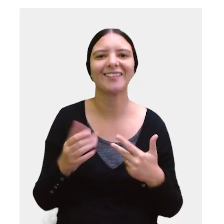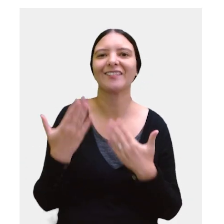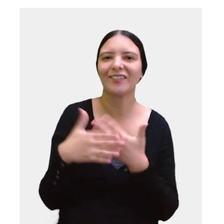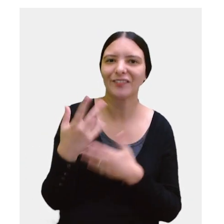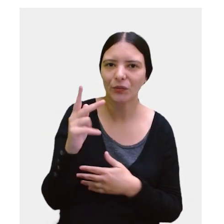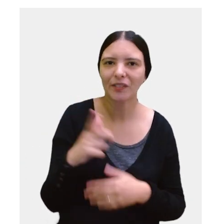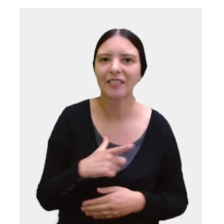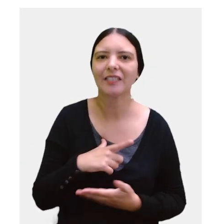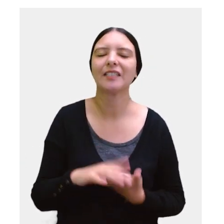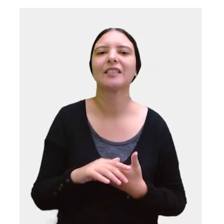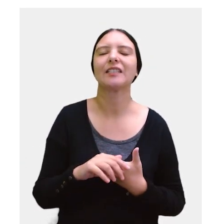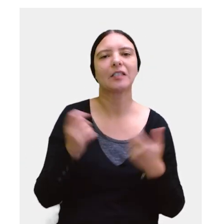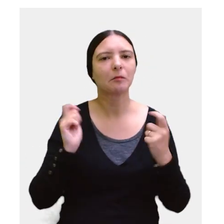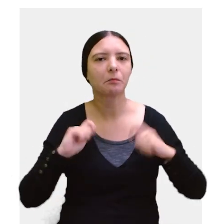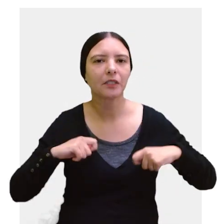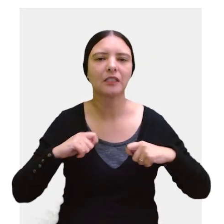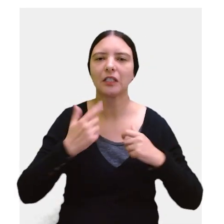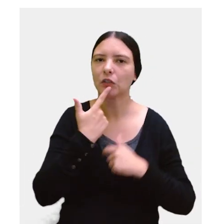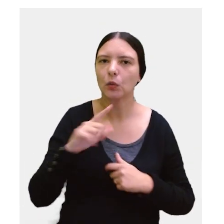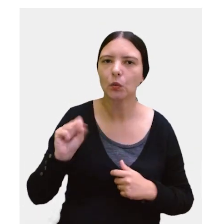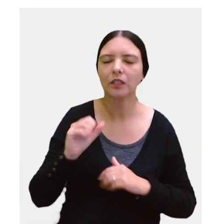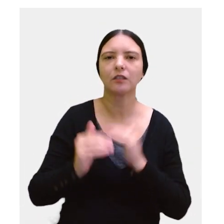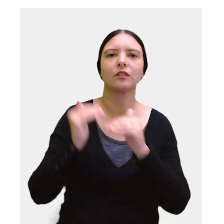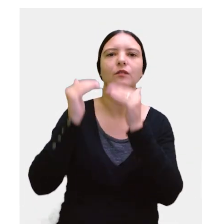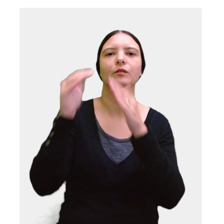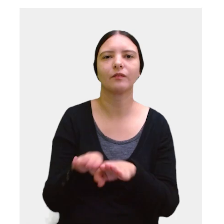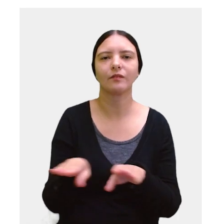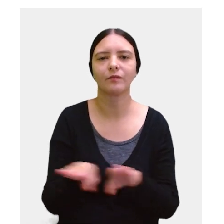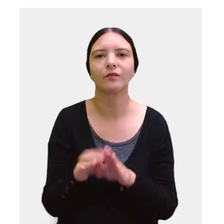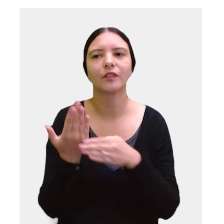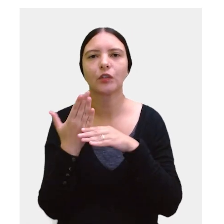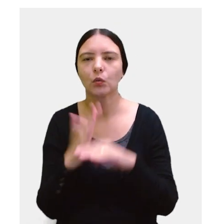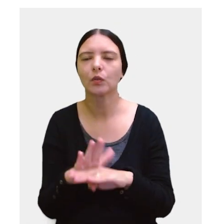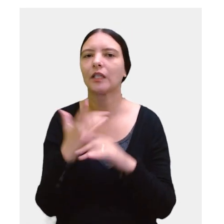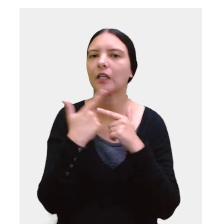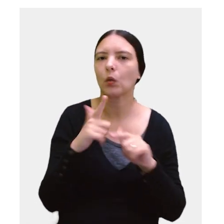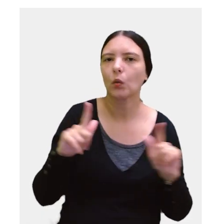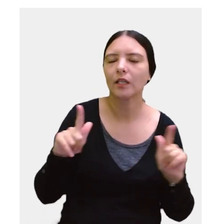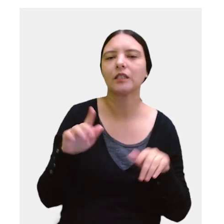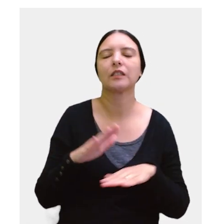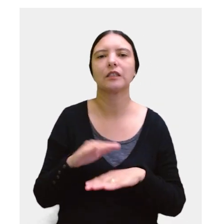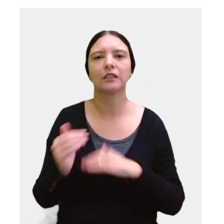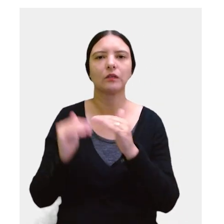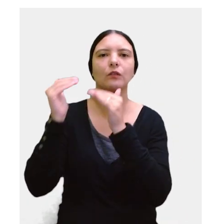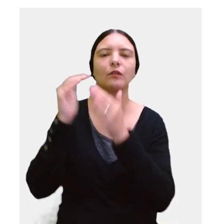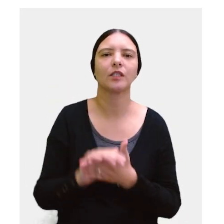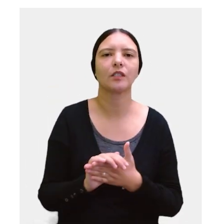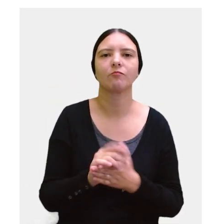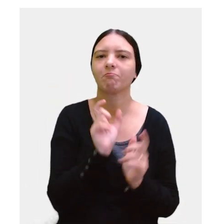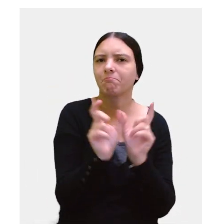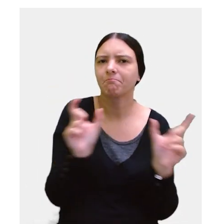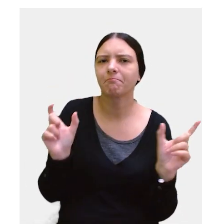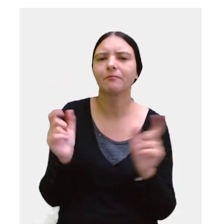prova, desenvolvendo a nossa capacidade linguística, te ajudando a desenvolver mais linguagem, a melhorar o seu